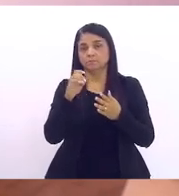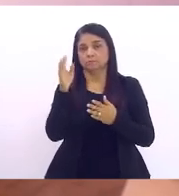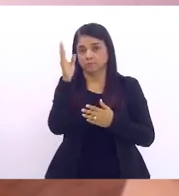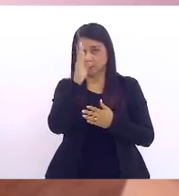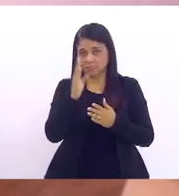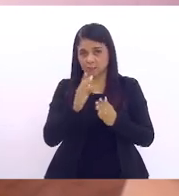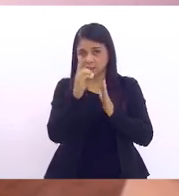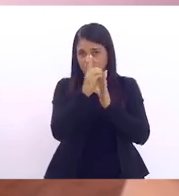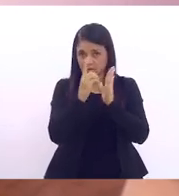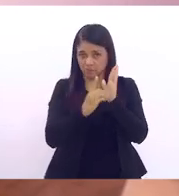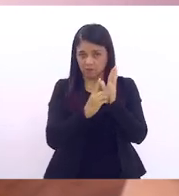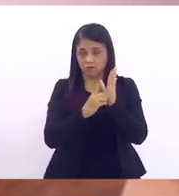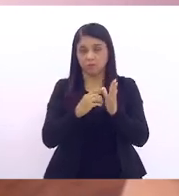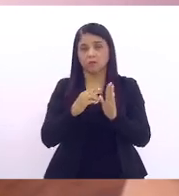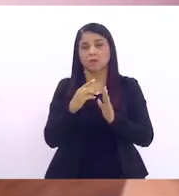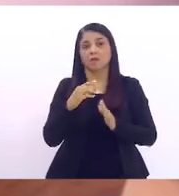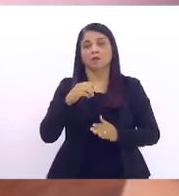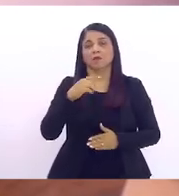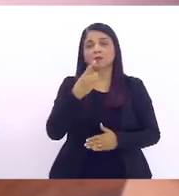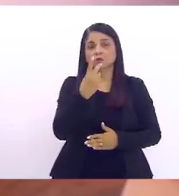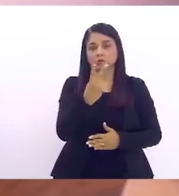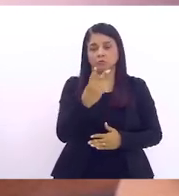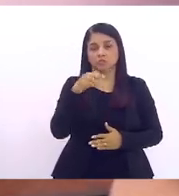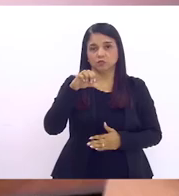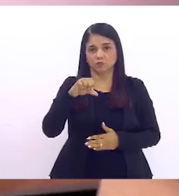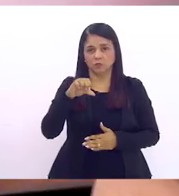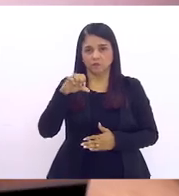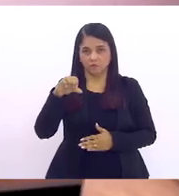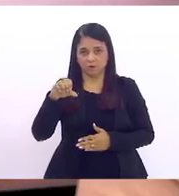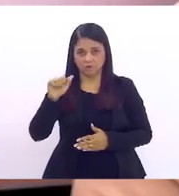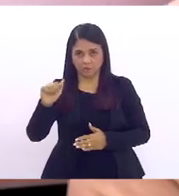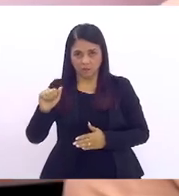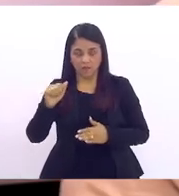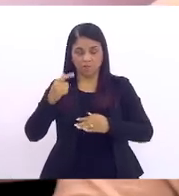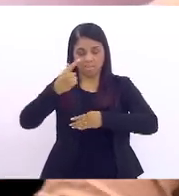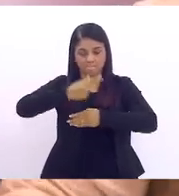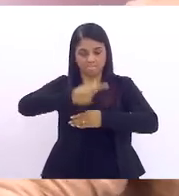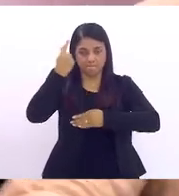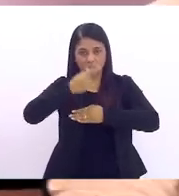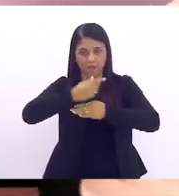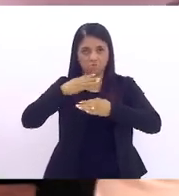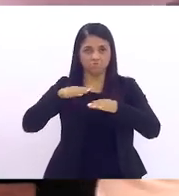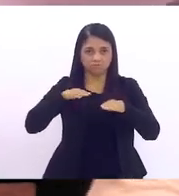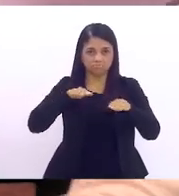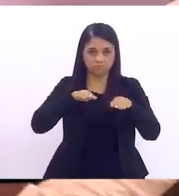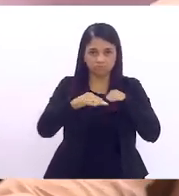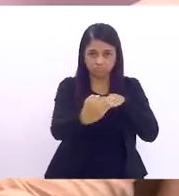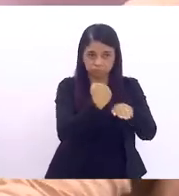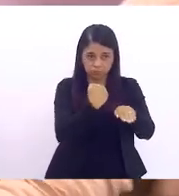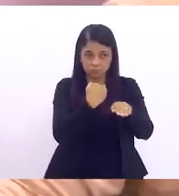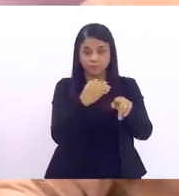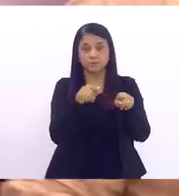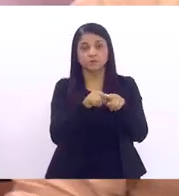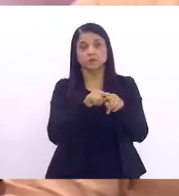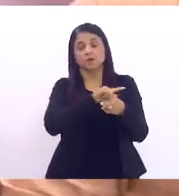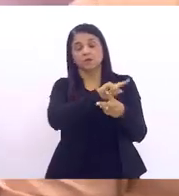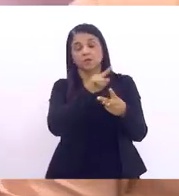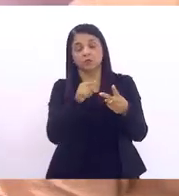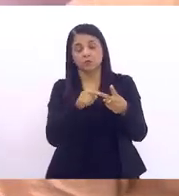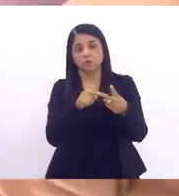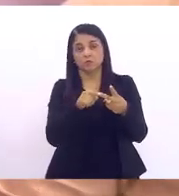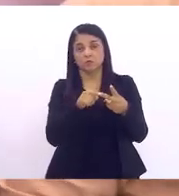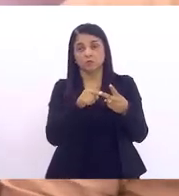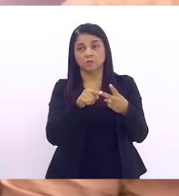o artigo 209 a ele ele caracteriza evasão de praça de pedágio ou evasão de pedágio na verdade em dois cenários